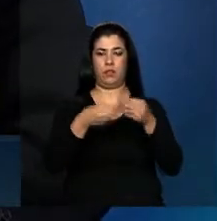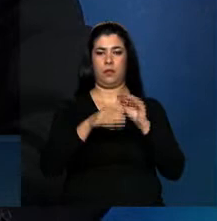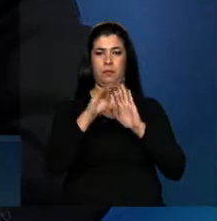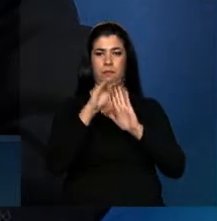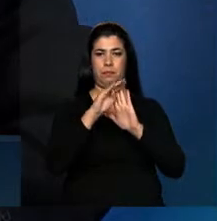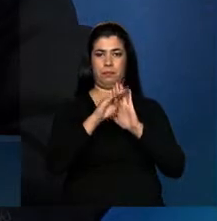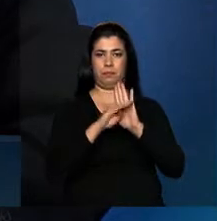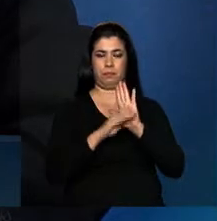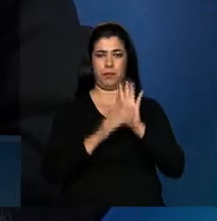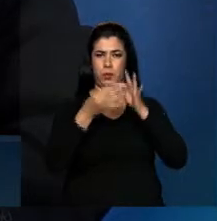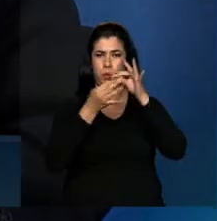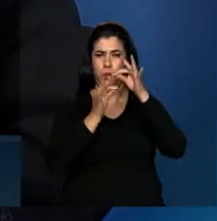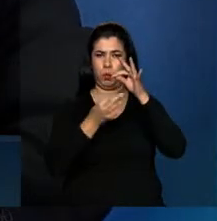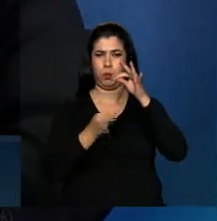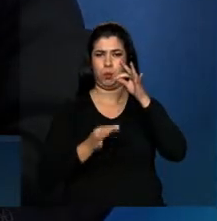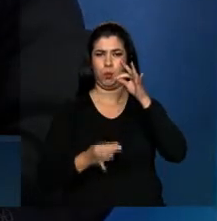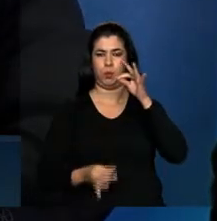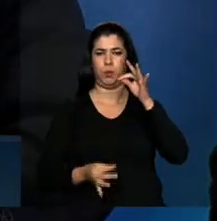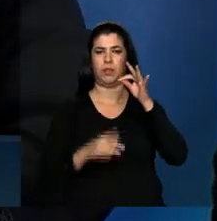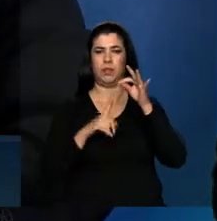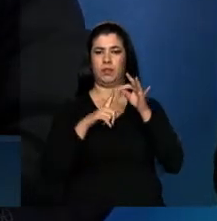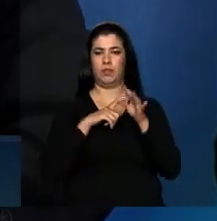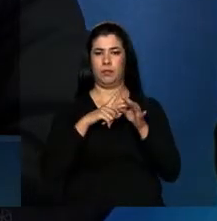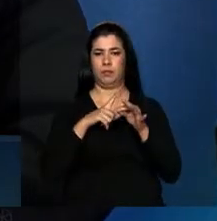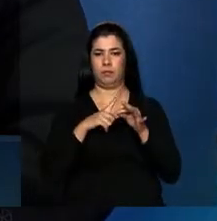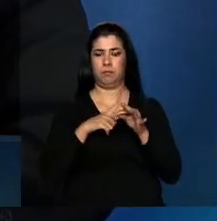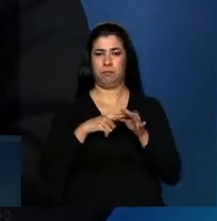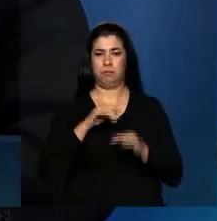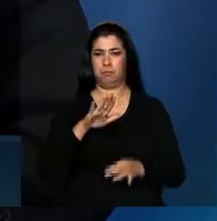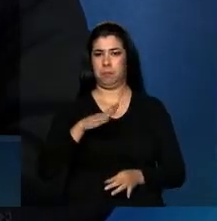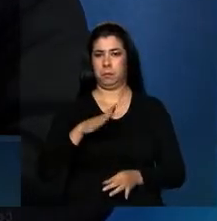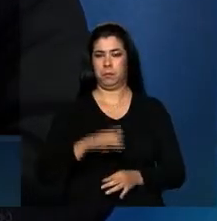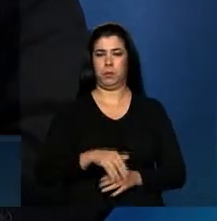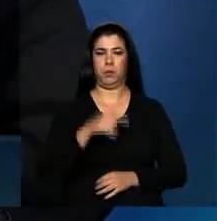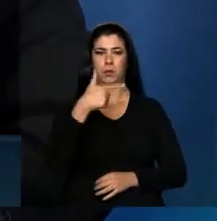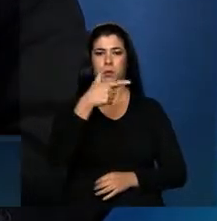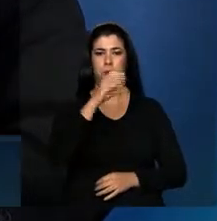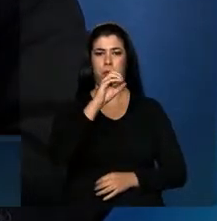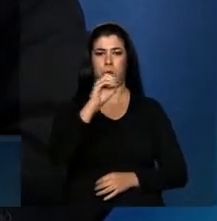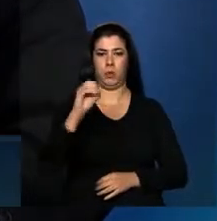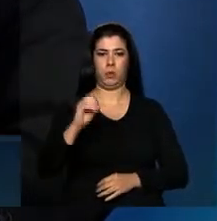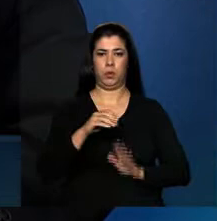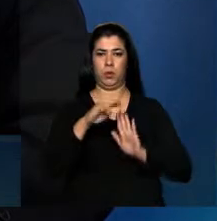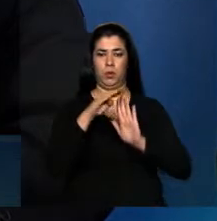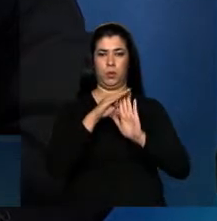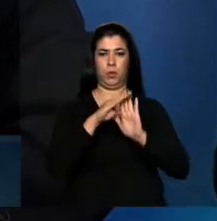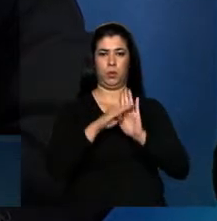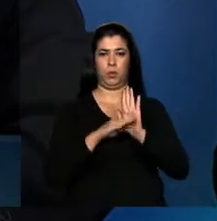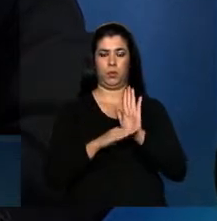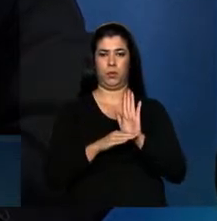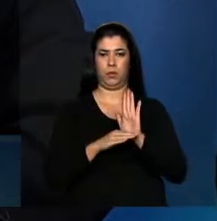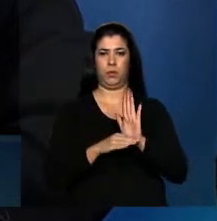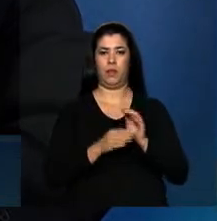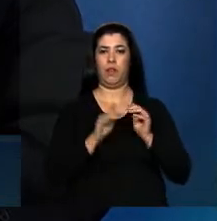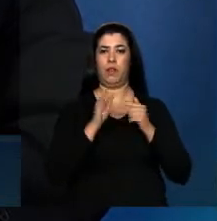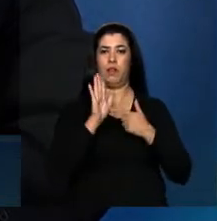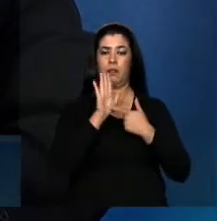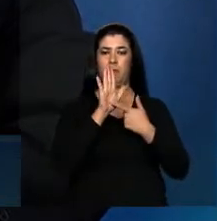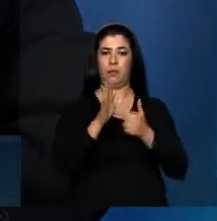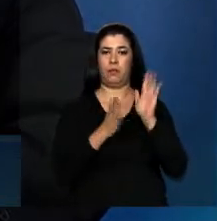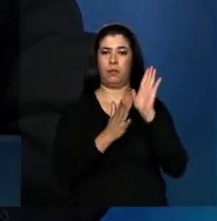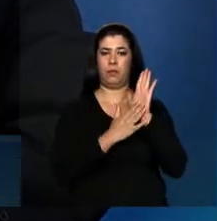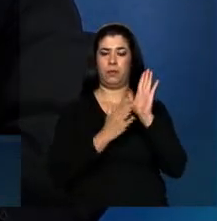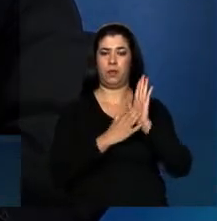uma pauta extensa, ela tem em torno de 200 itens, porque ela trata de